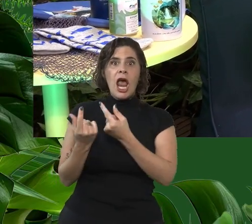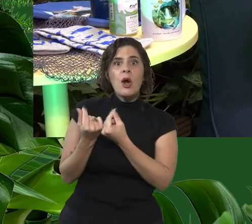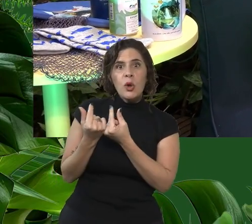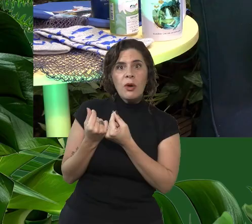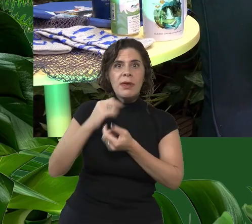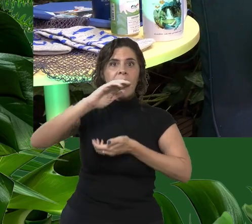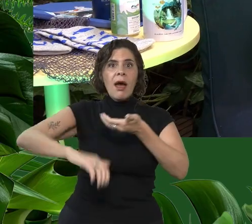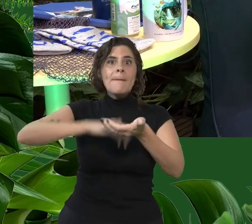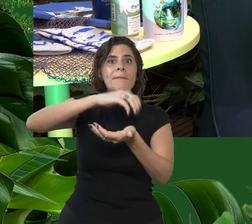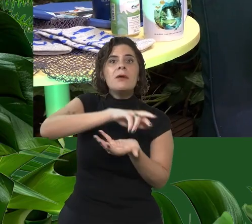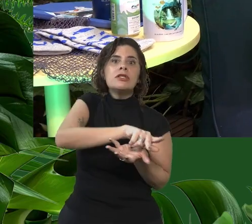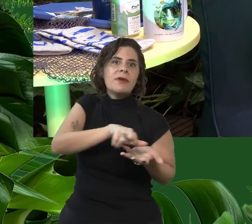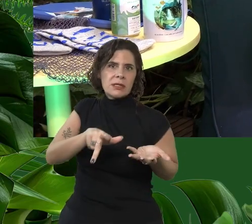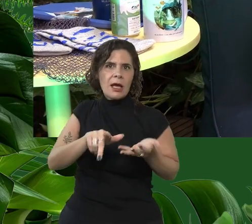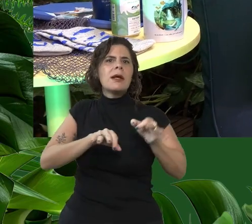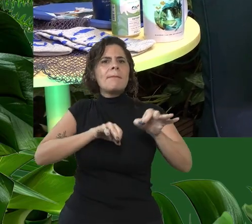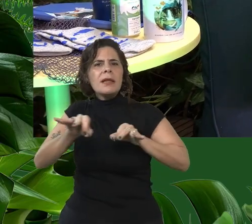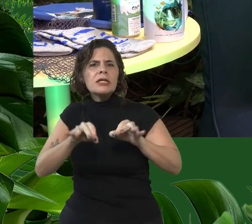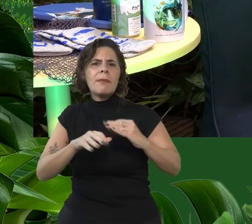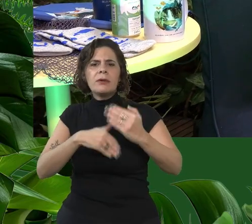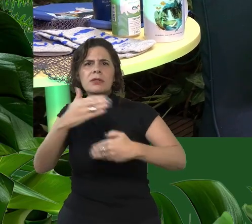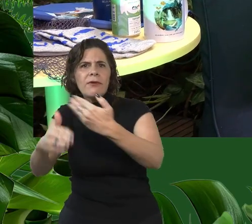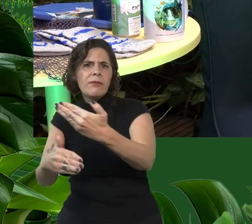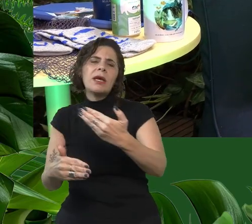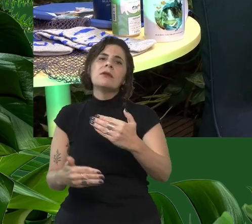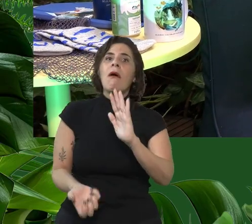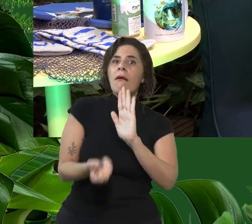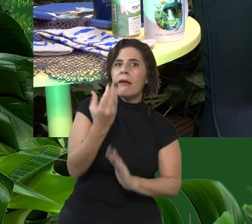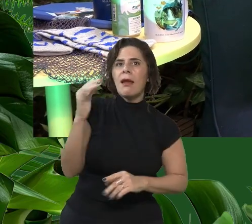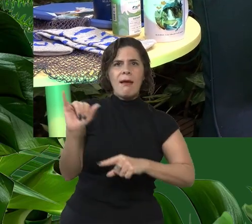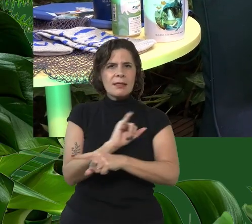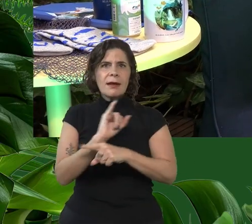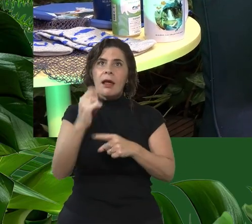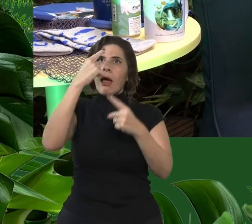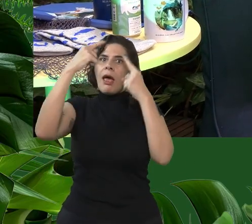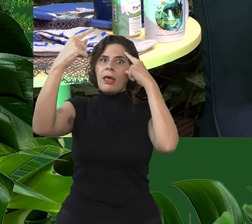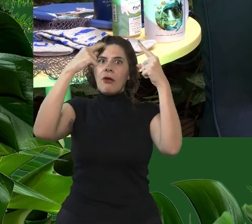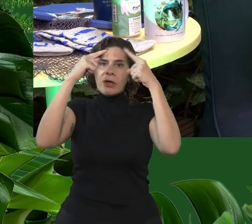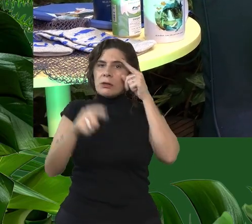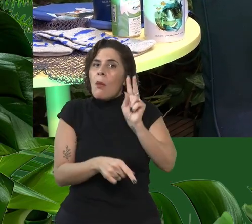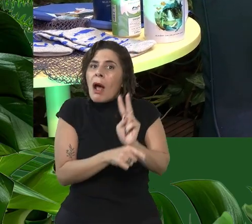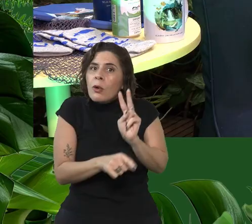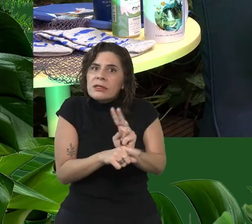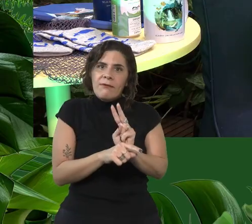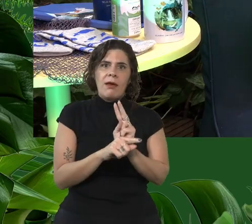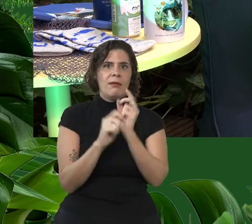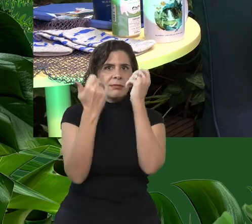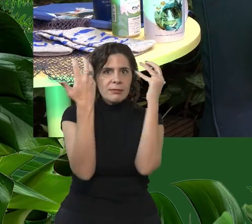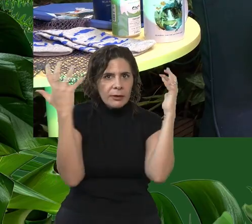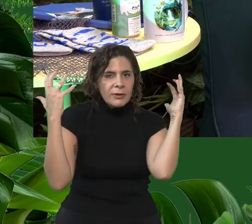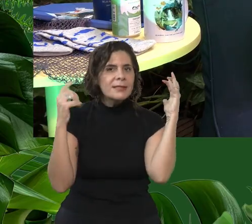biodiversidade. Ele atua com planejamento, desenvolvimento e implementação de estratégias inovadoras de conservação da natureza. Nosso especialista